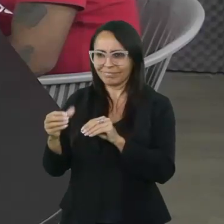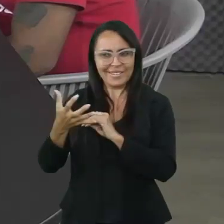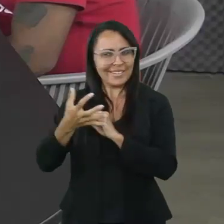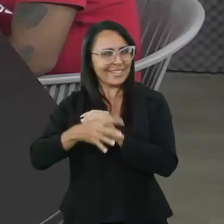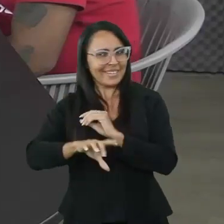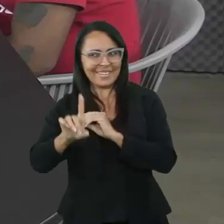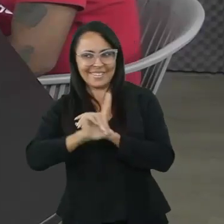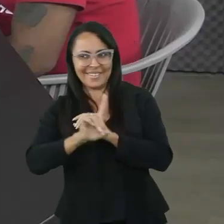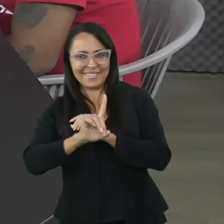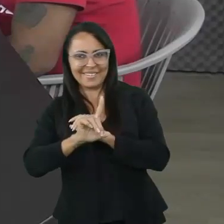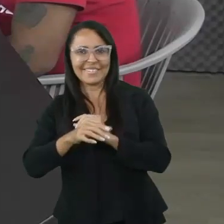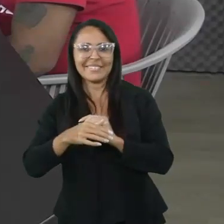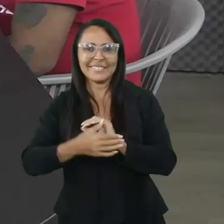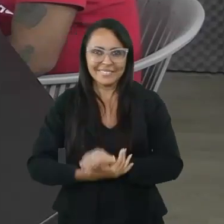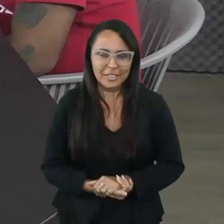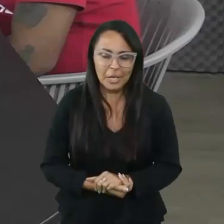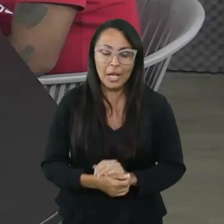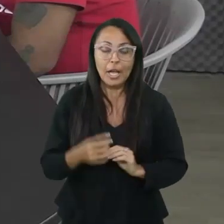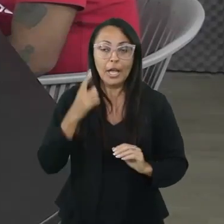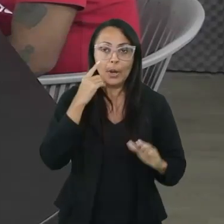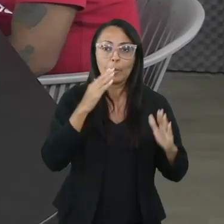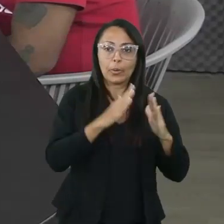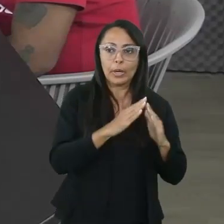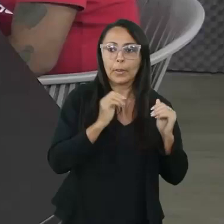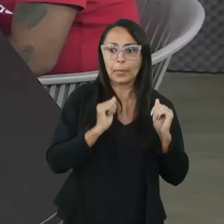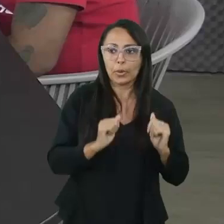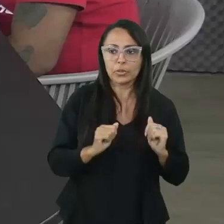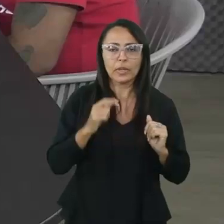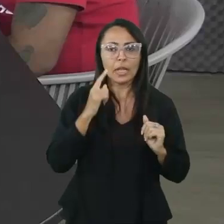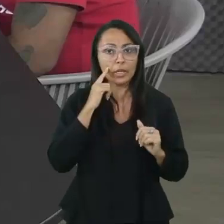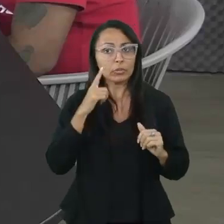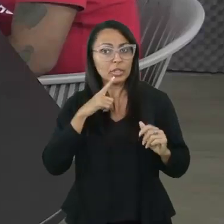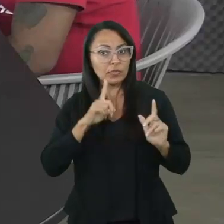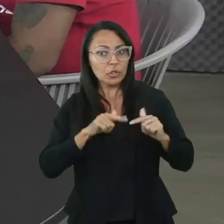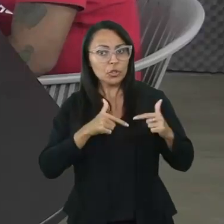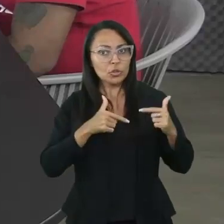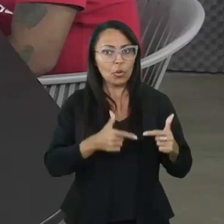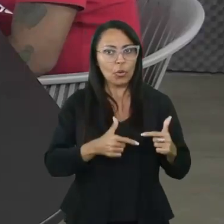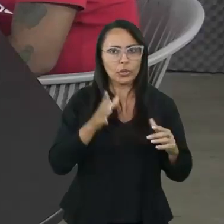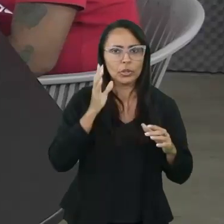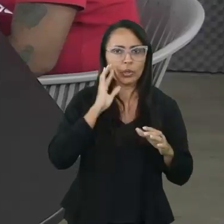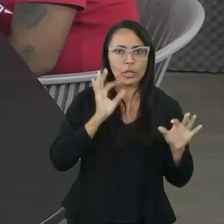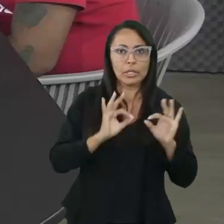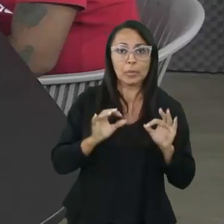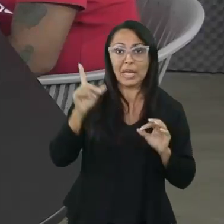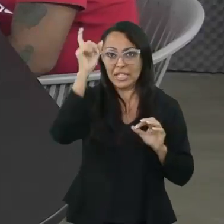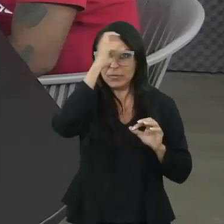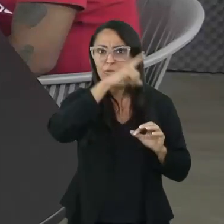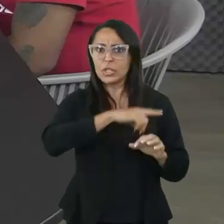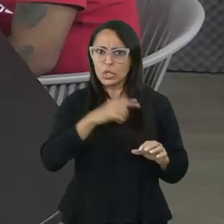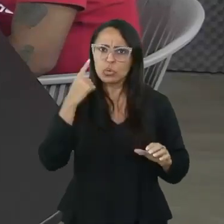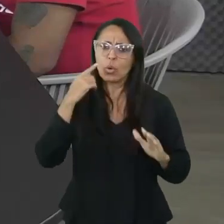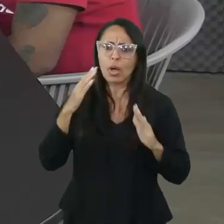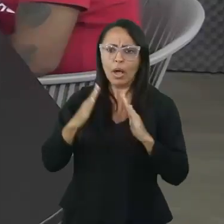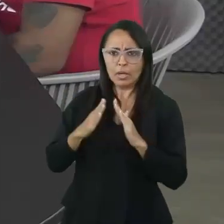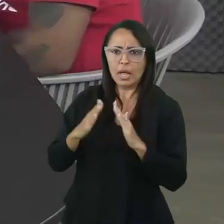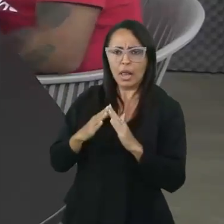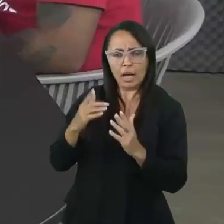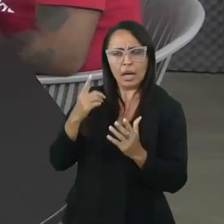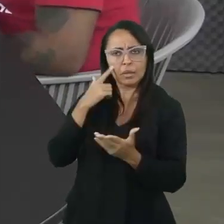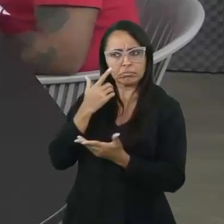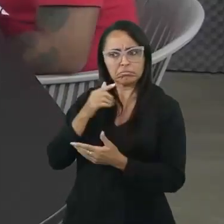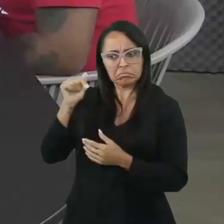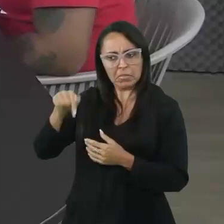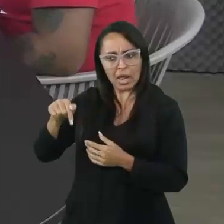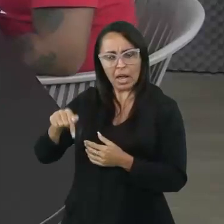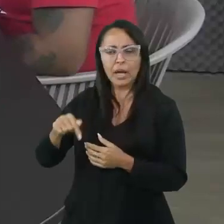Eu moro lá, mas eu posso dizer que eu tive sorte de arrumar casa, porque é muito difícil de arrumar casa lá. No caso, foi uma confluência de fatores